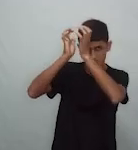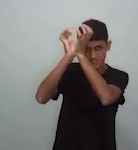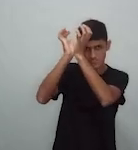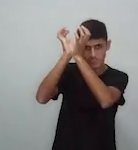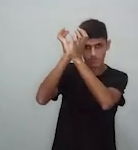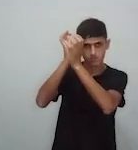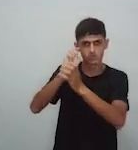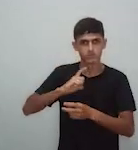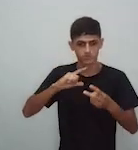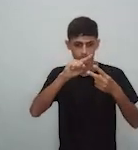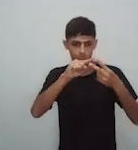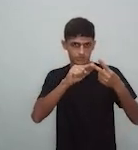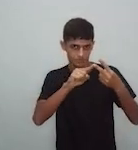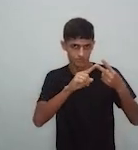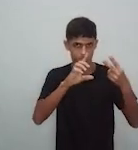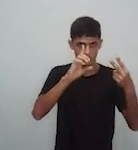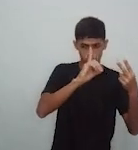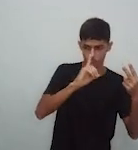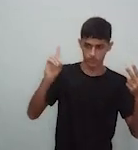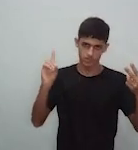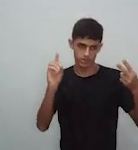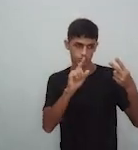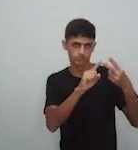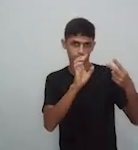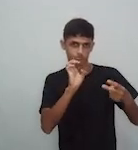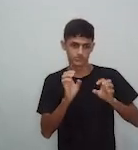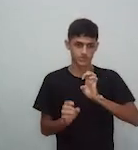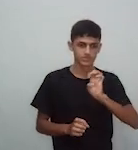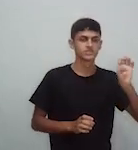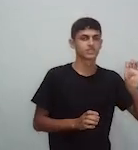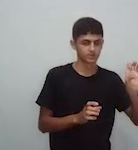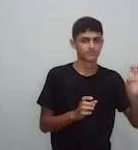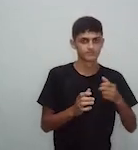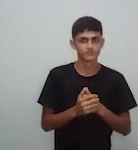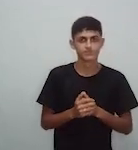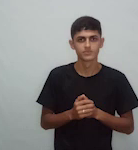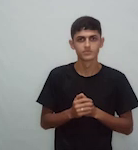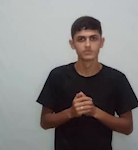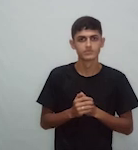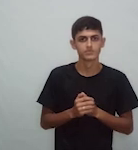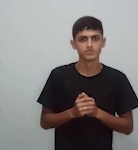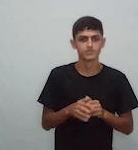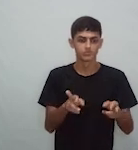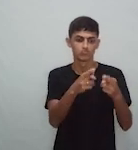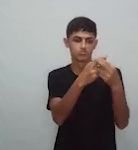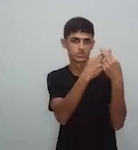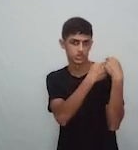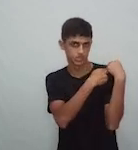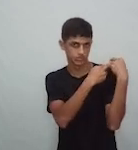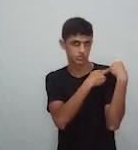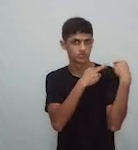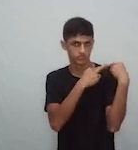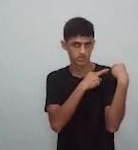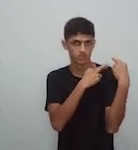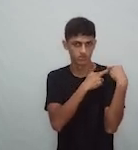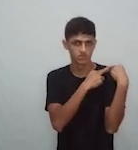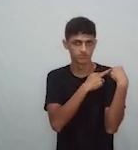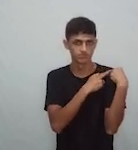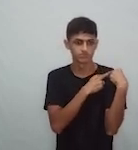tem dois hemisférios, que é o hemisfério esquerdo e o hemisfério direito, e ele é responsável por atos